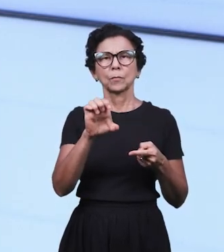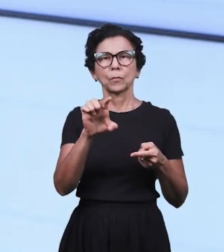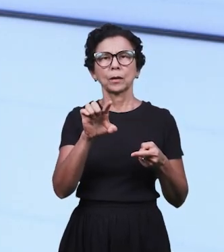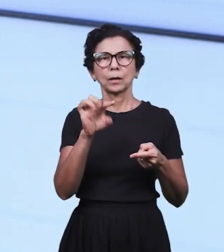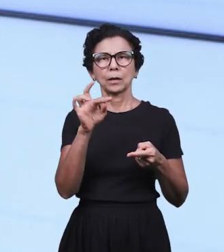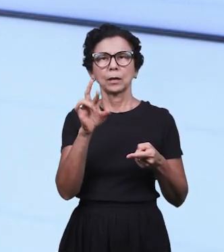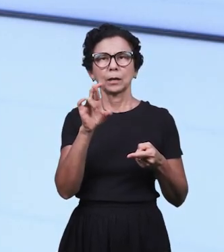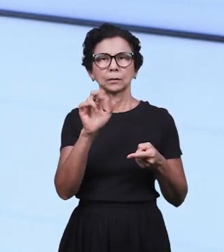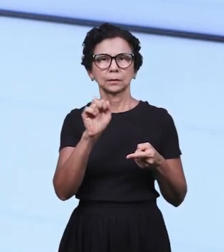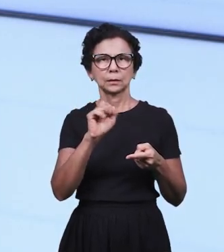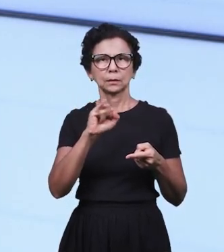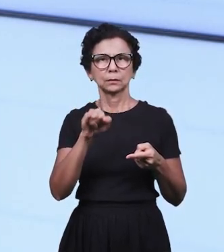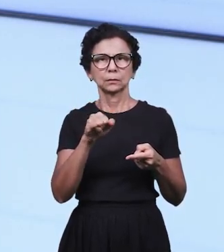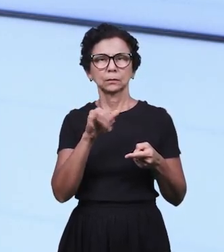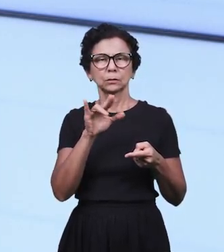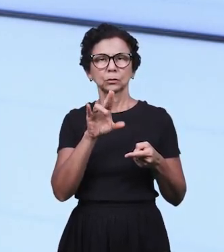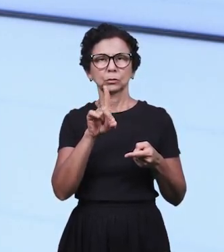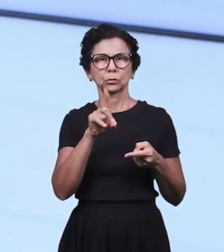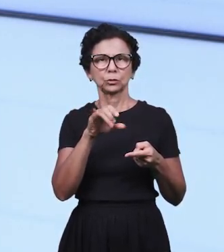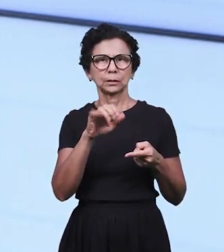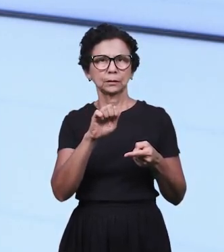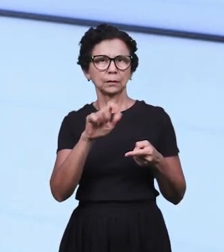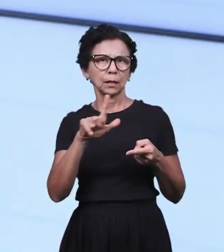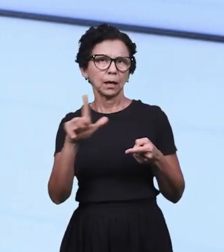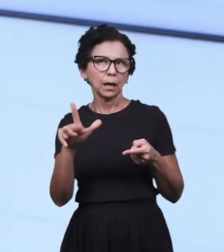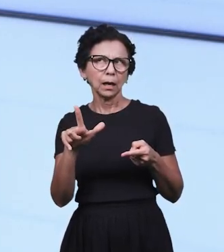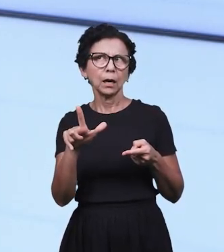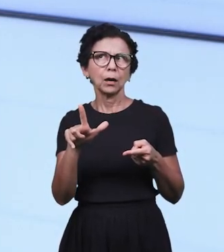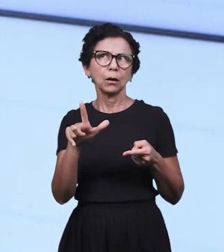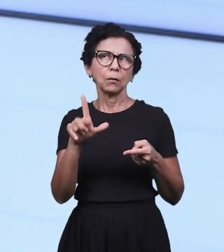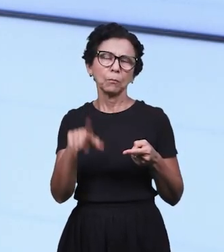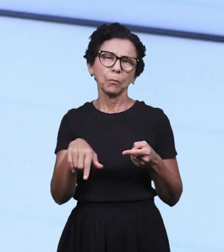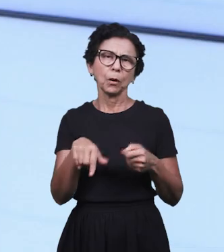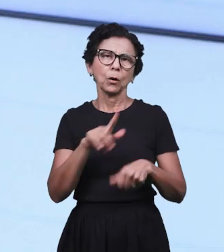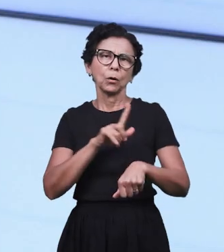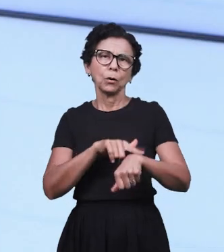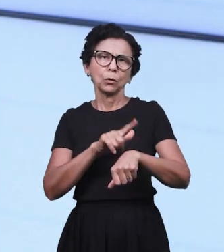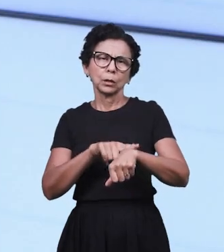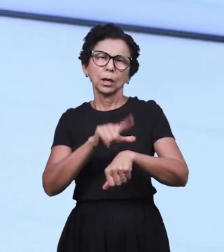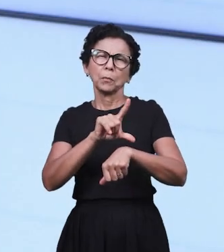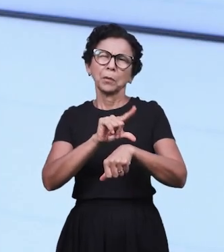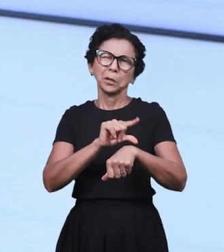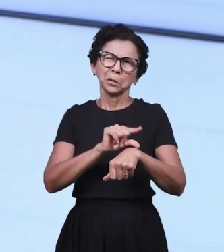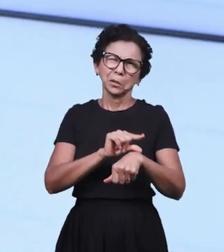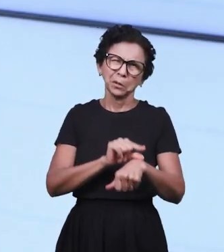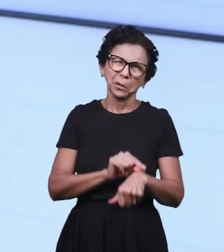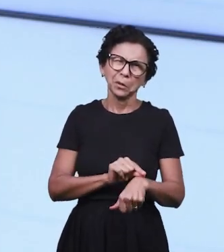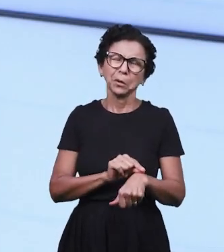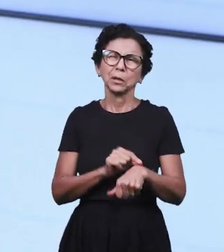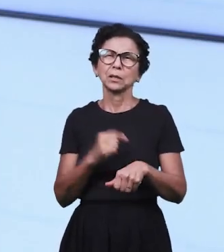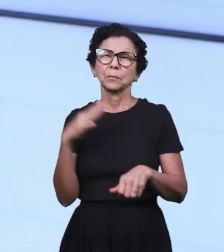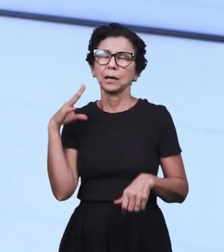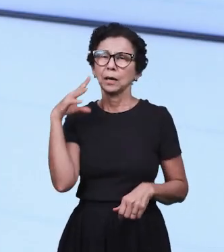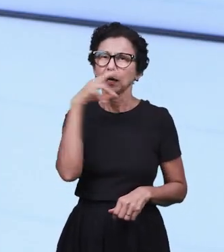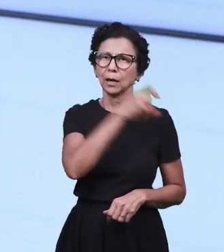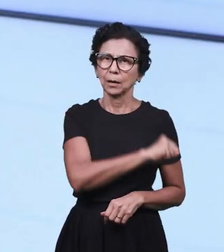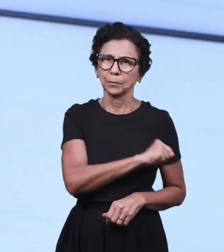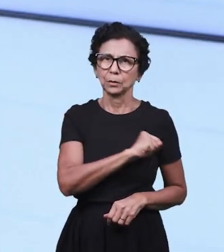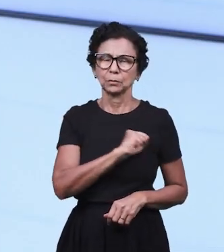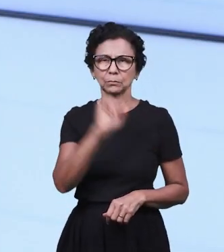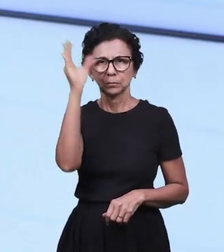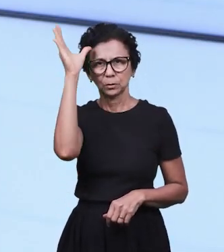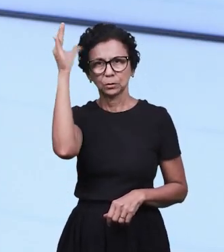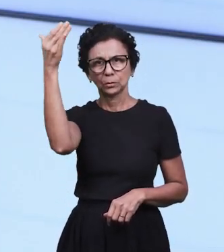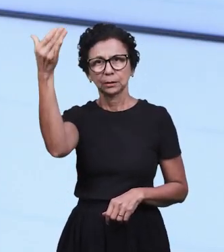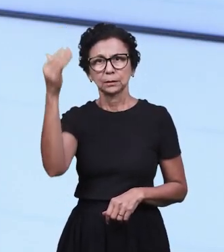forma, ter um tempo menor, até ser um pouco menos oneroso, né, do Correto. que a judicial.